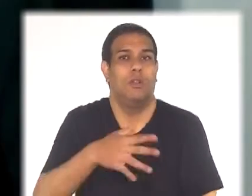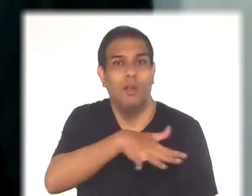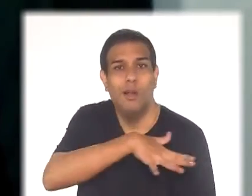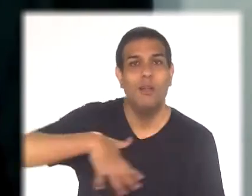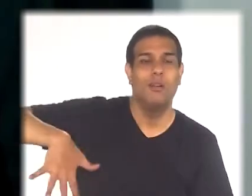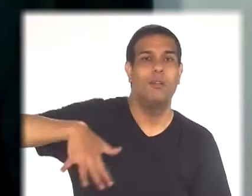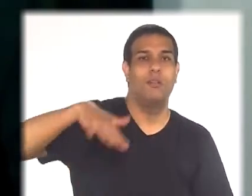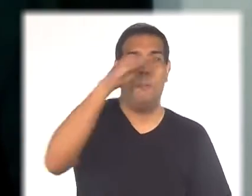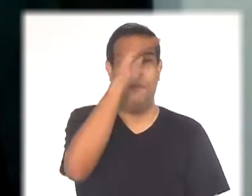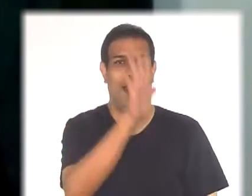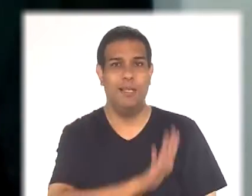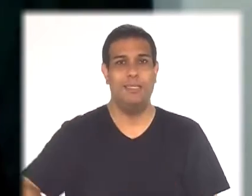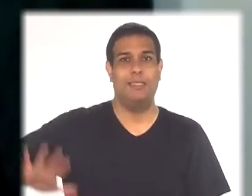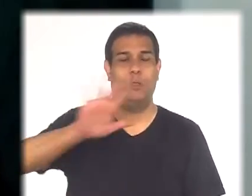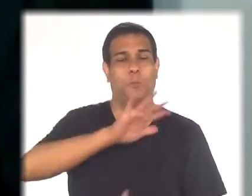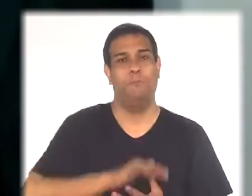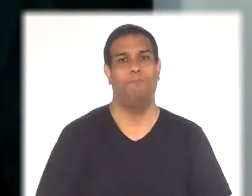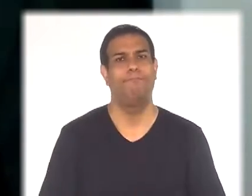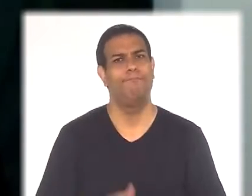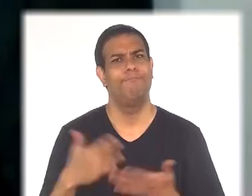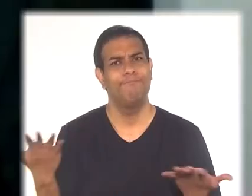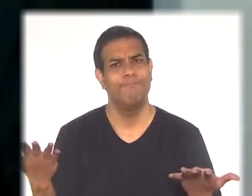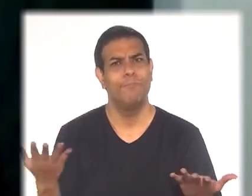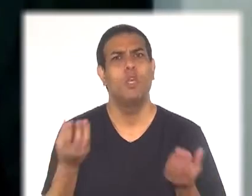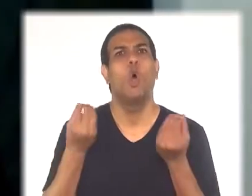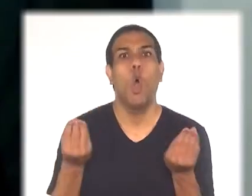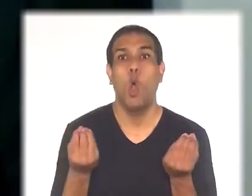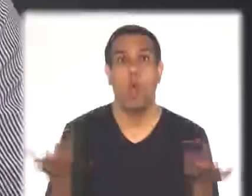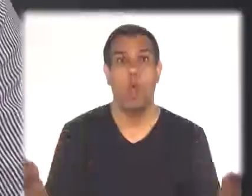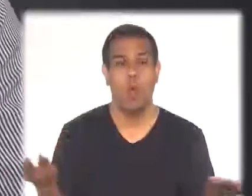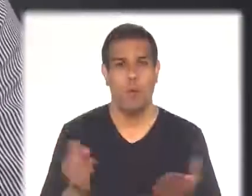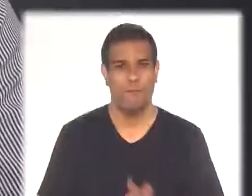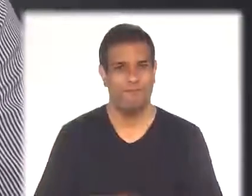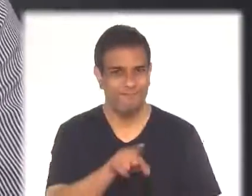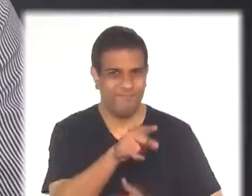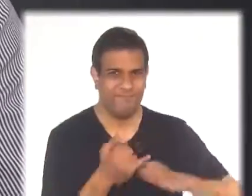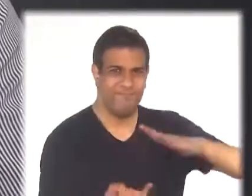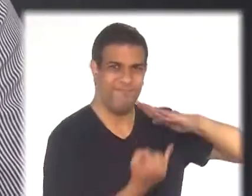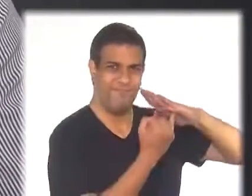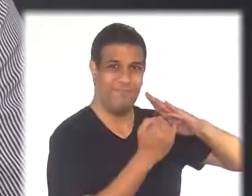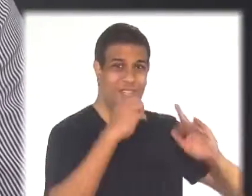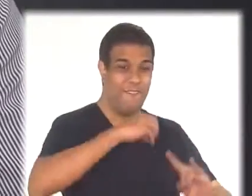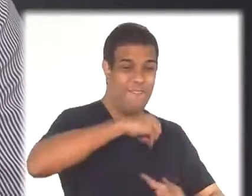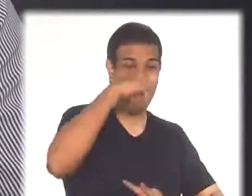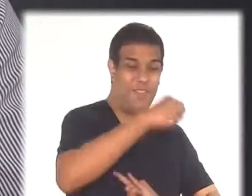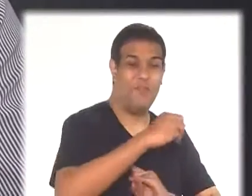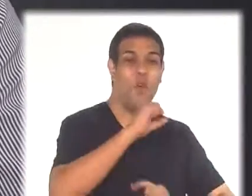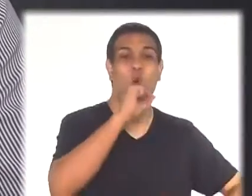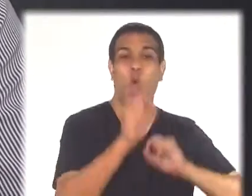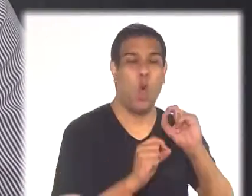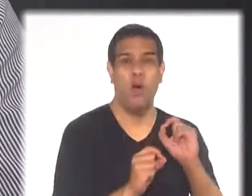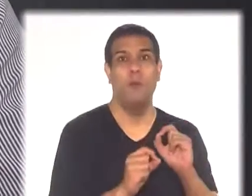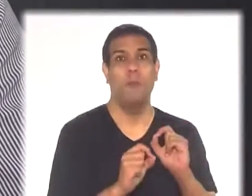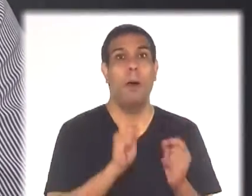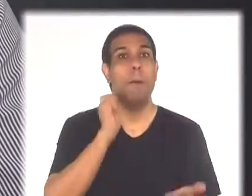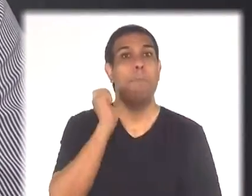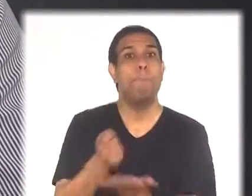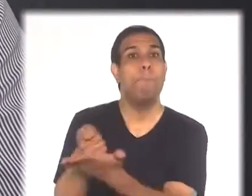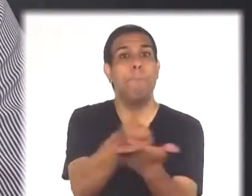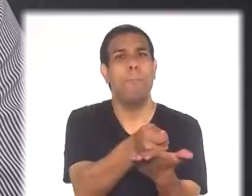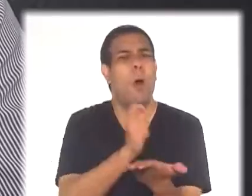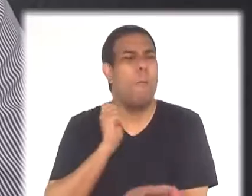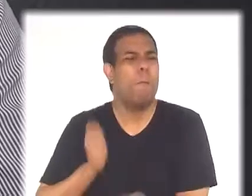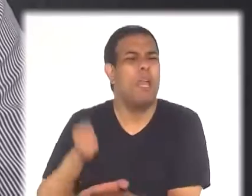de doses que vai ser ofertado à sociedade brasileira. Doutor, qual é a posição da instituição da Fiocruz quando se diz